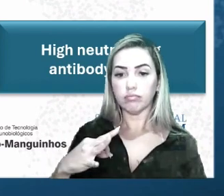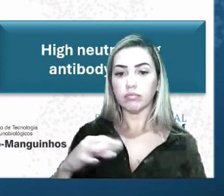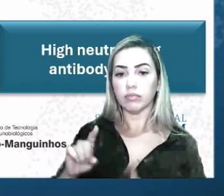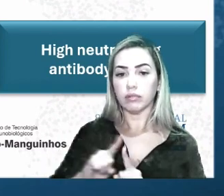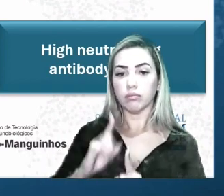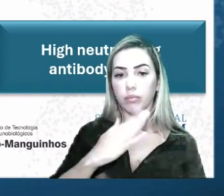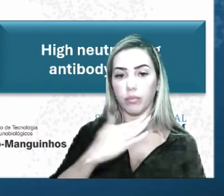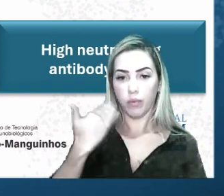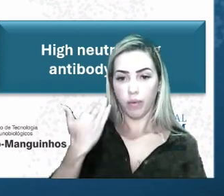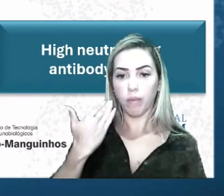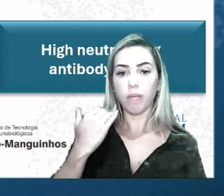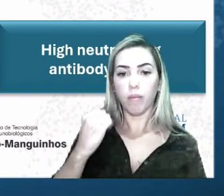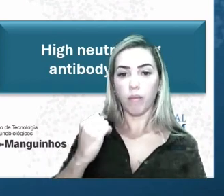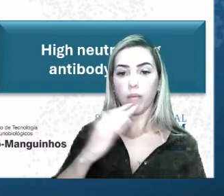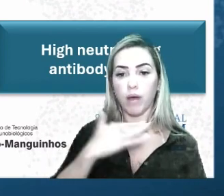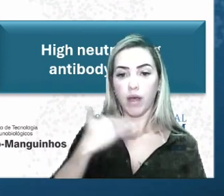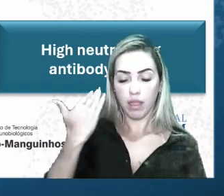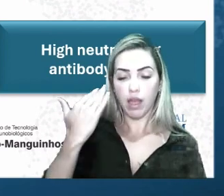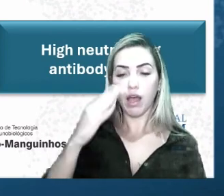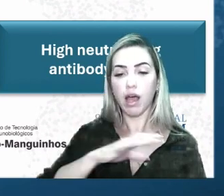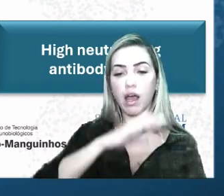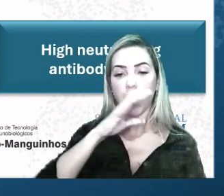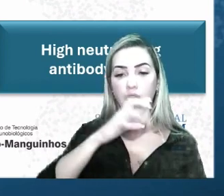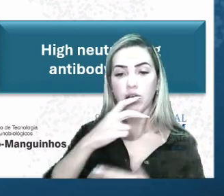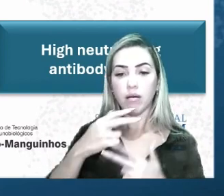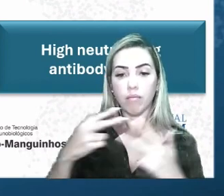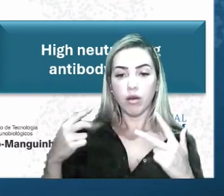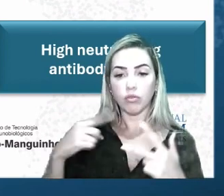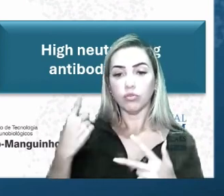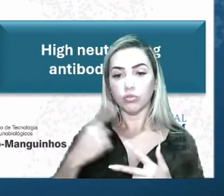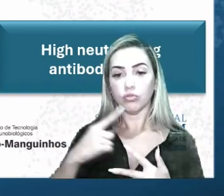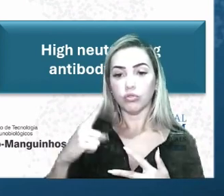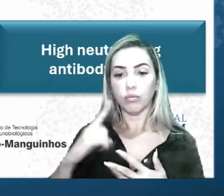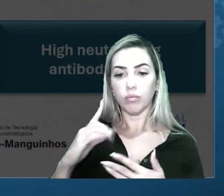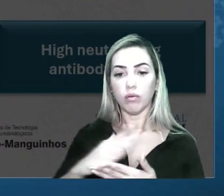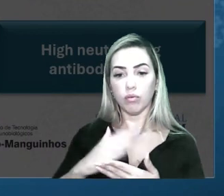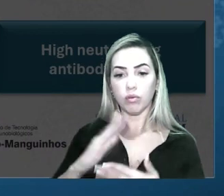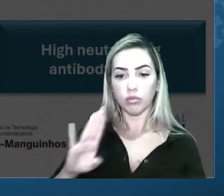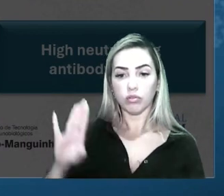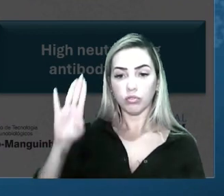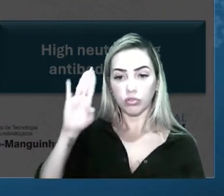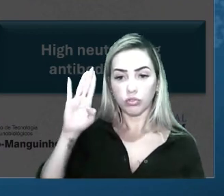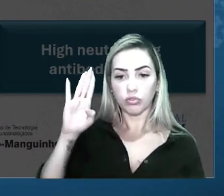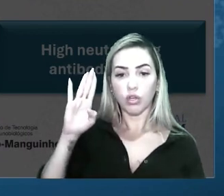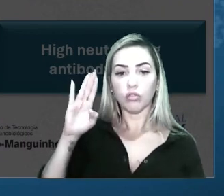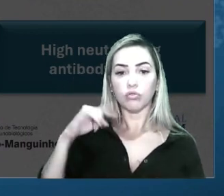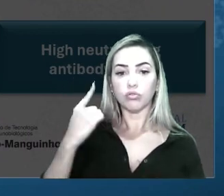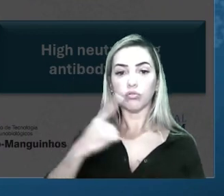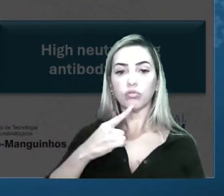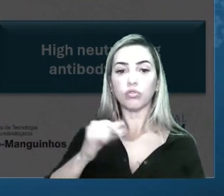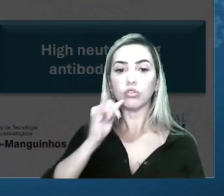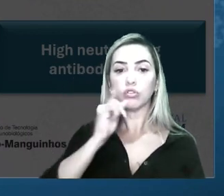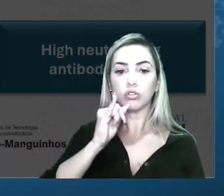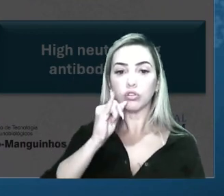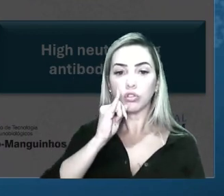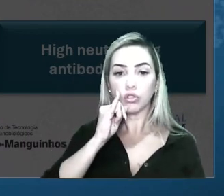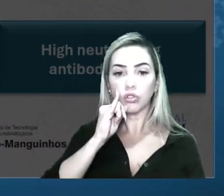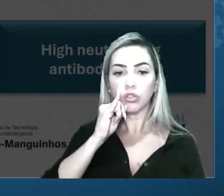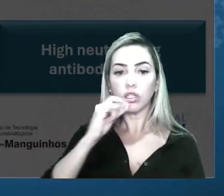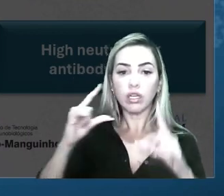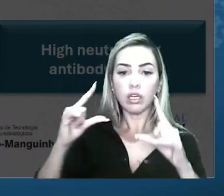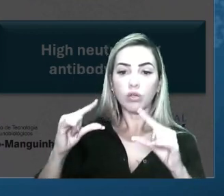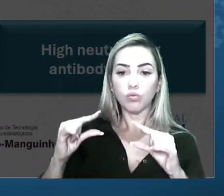que mata os animais. Então, nós tivemos alguns desses candidatos que nós testamos com redução de carga